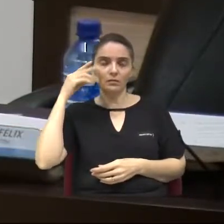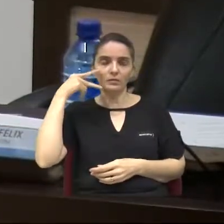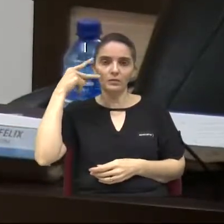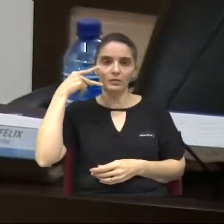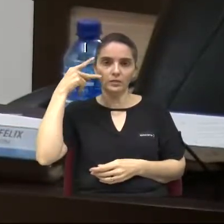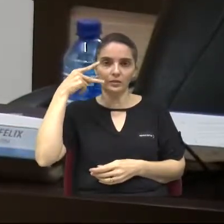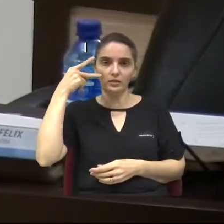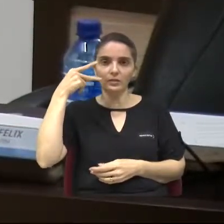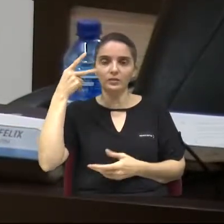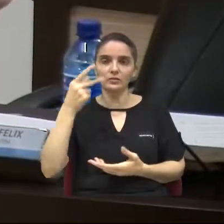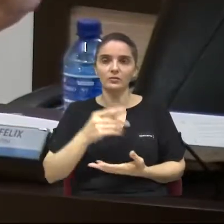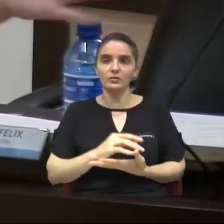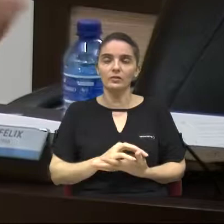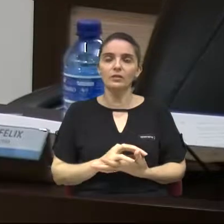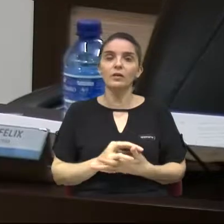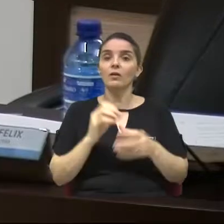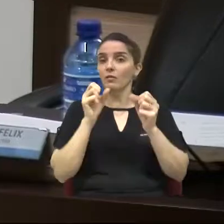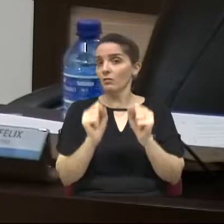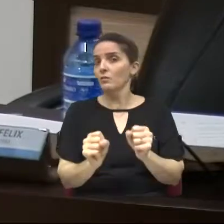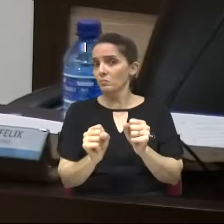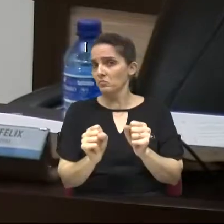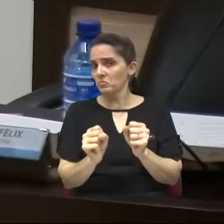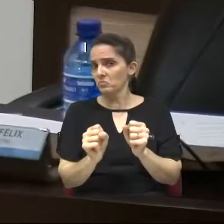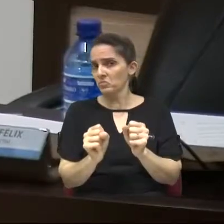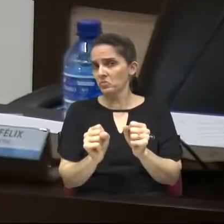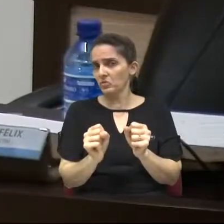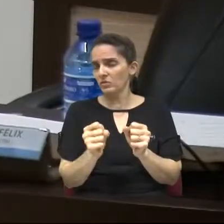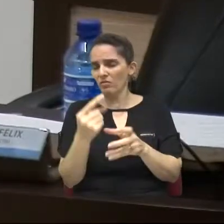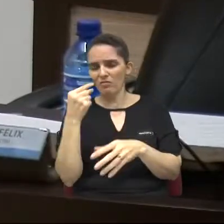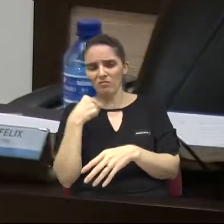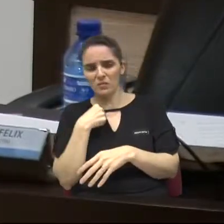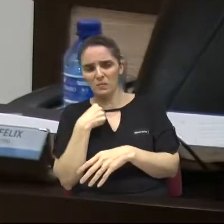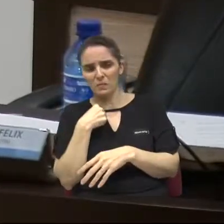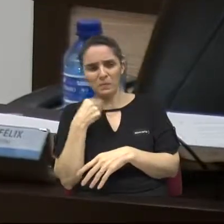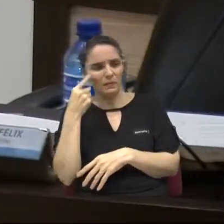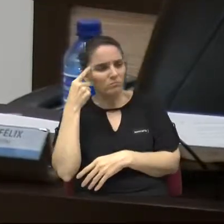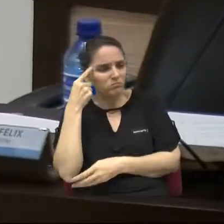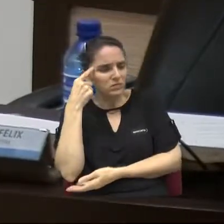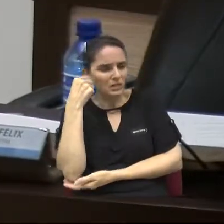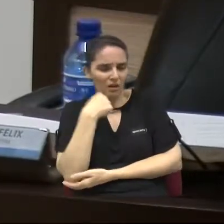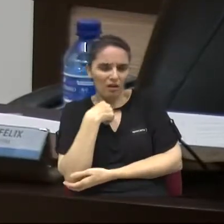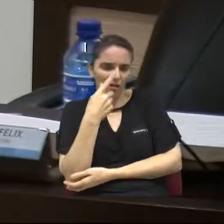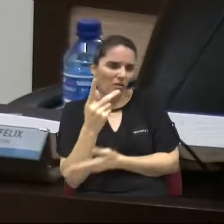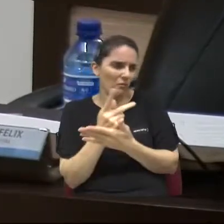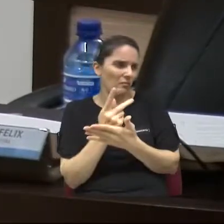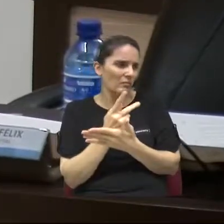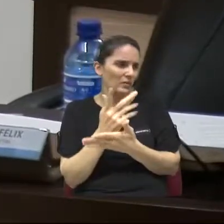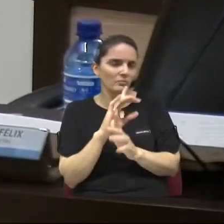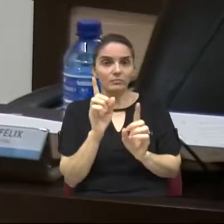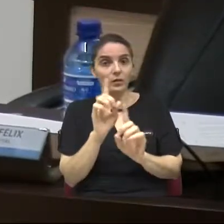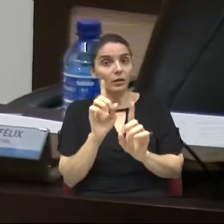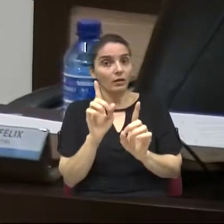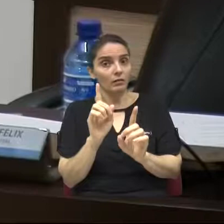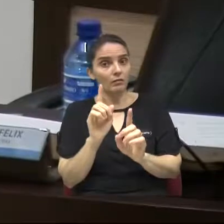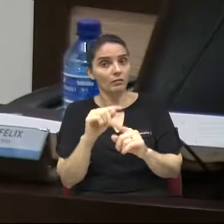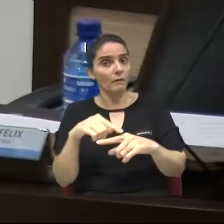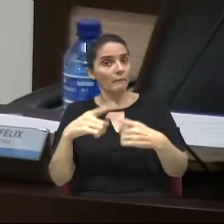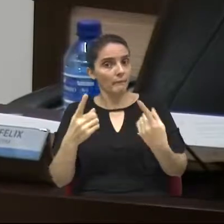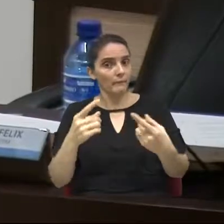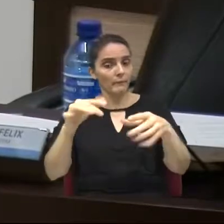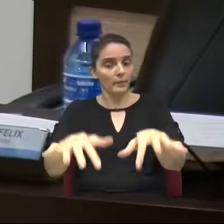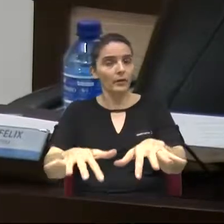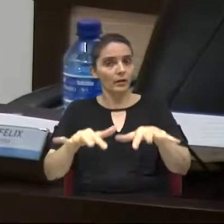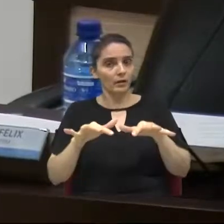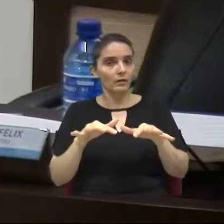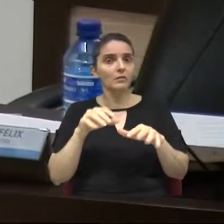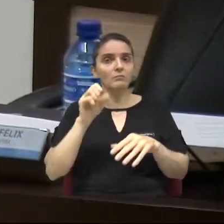convencimento de voto, posso até não estar me sentindo maculada. Mas eu acho que a nossa casa,